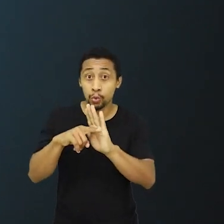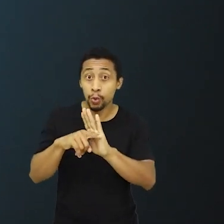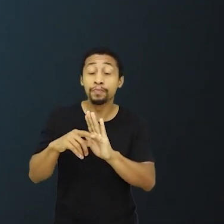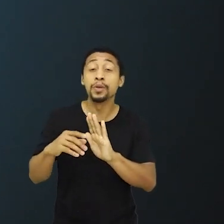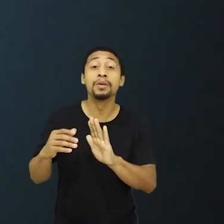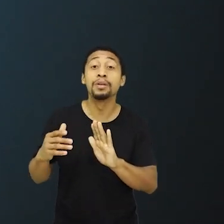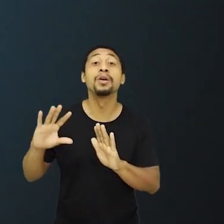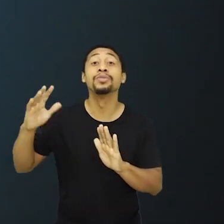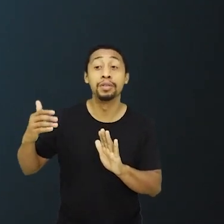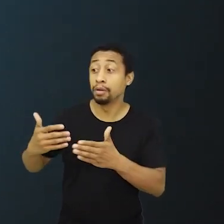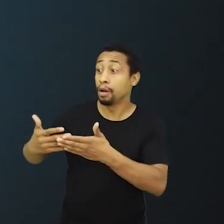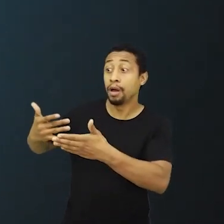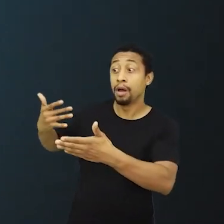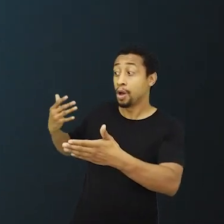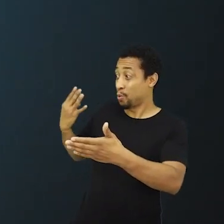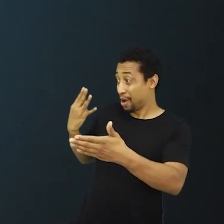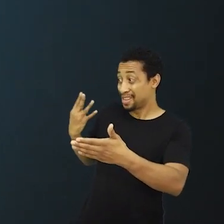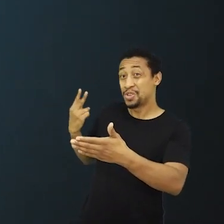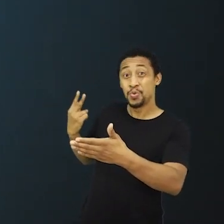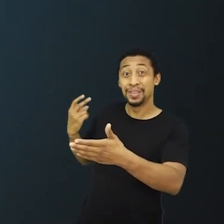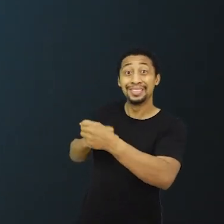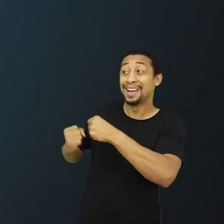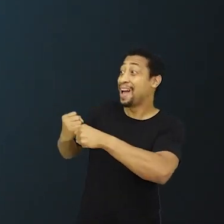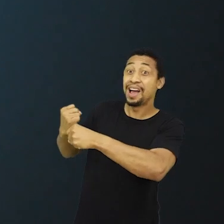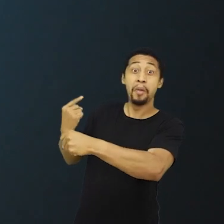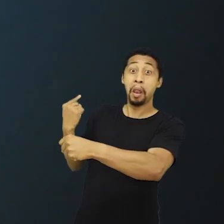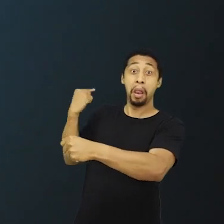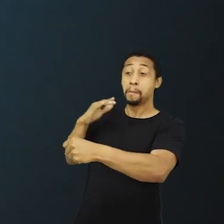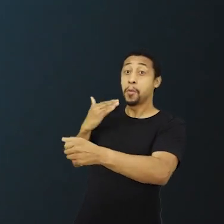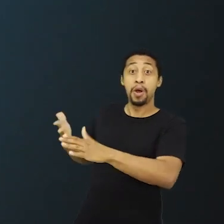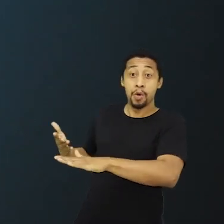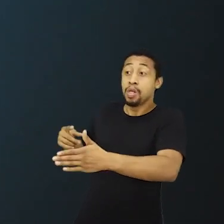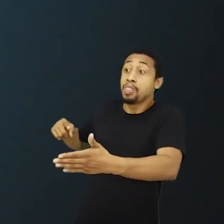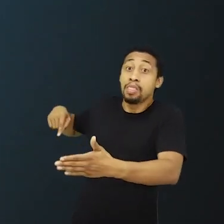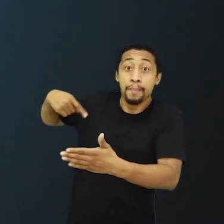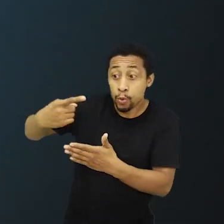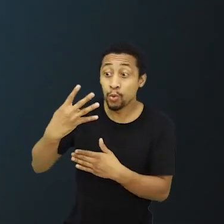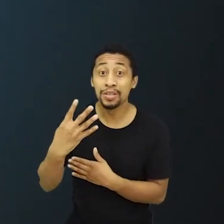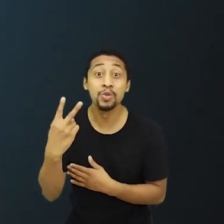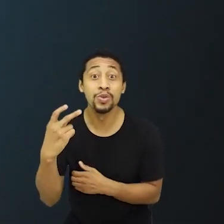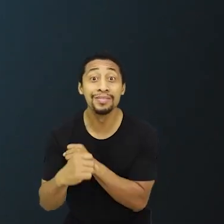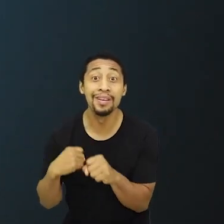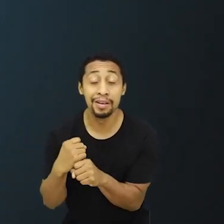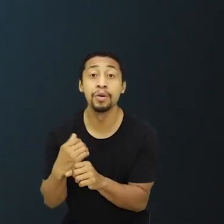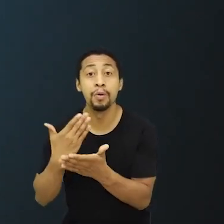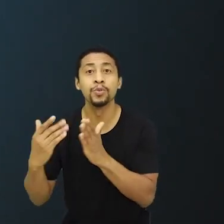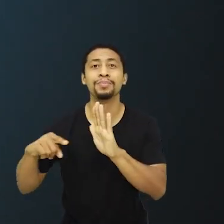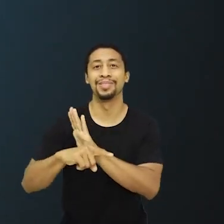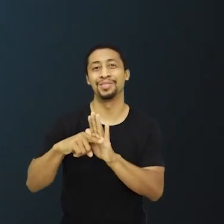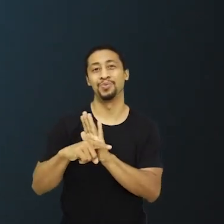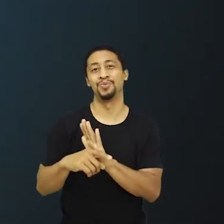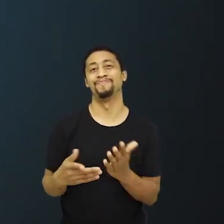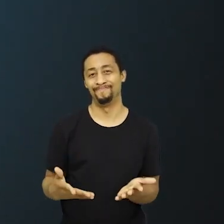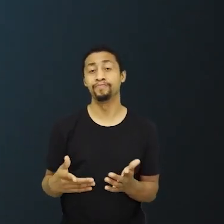há 42 anos. No fim do projeto, antes da exposição abrir, o Itaú informou que ia ter o